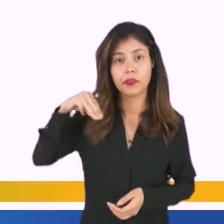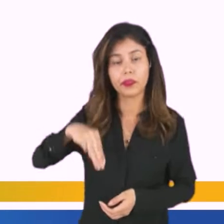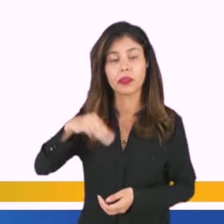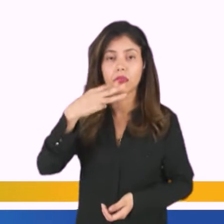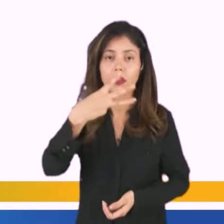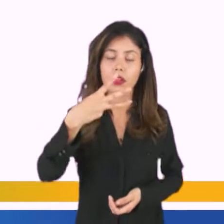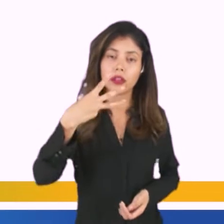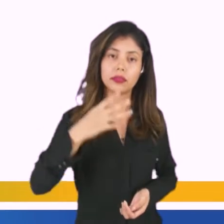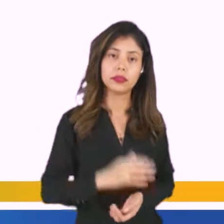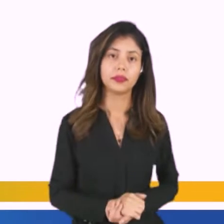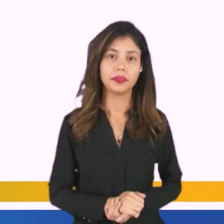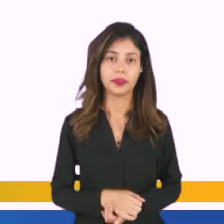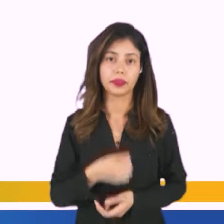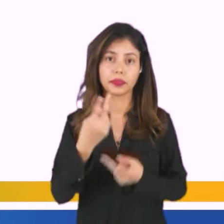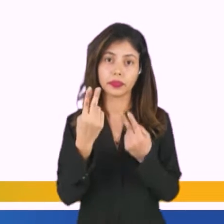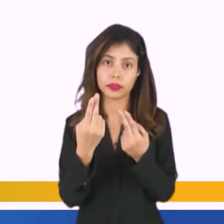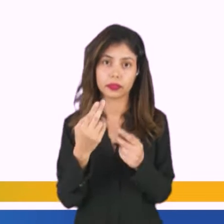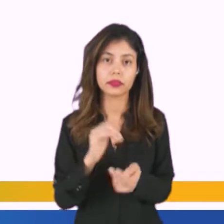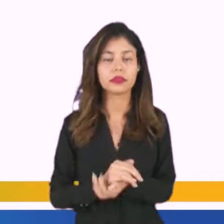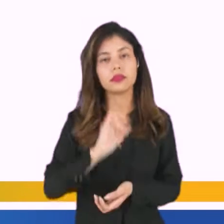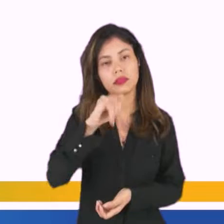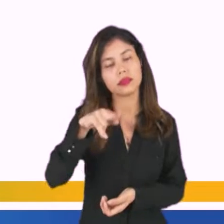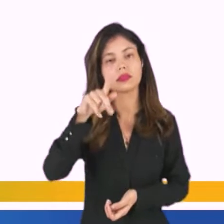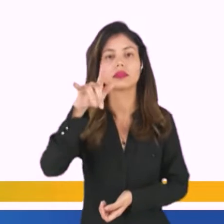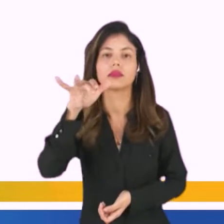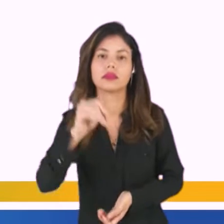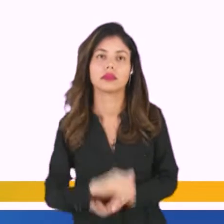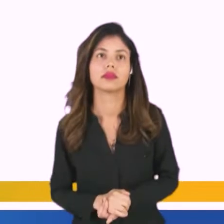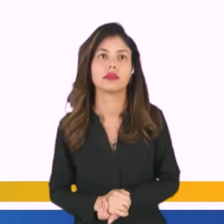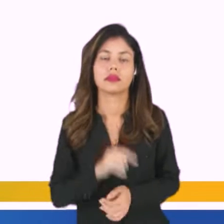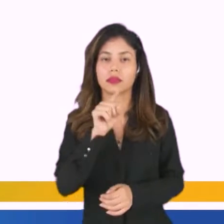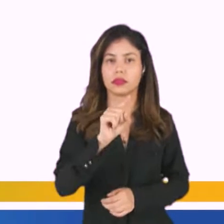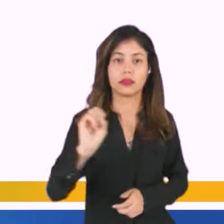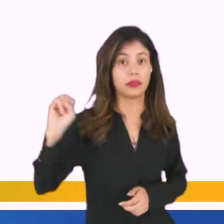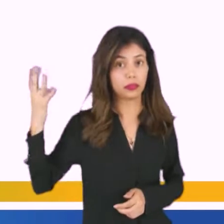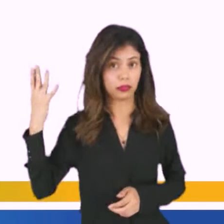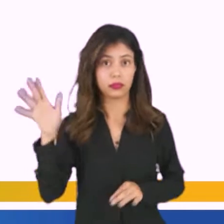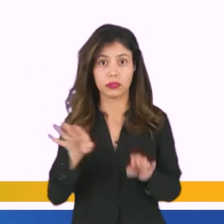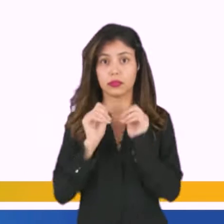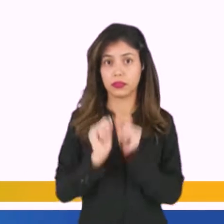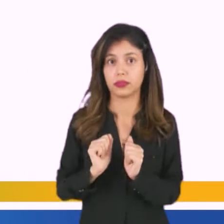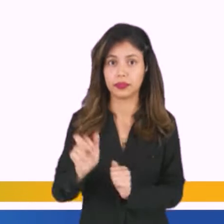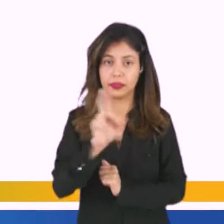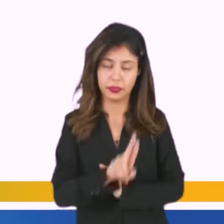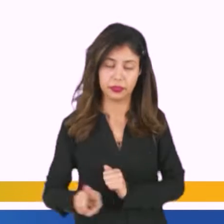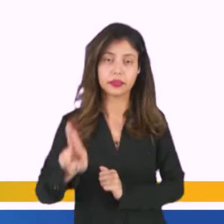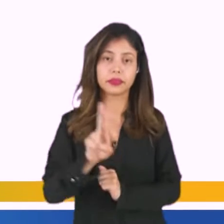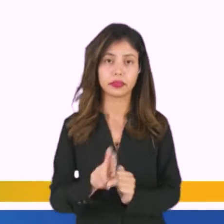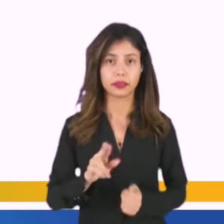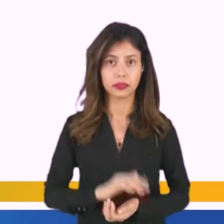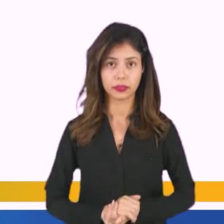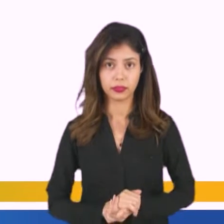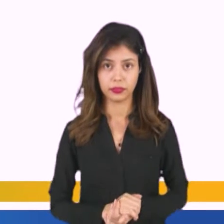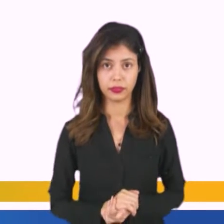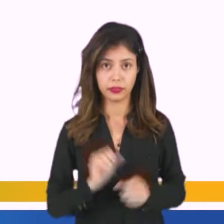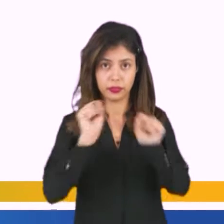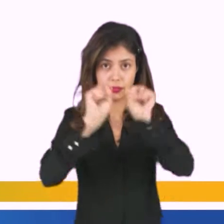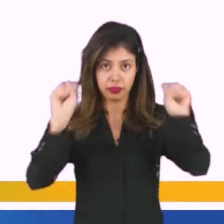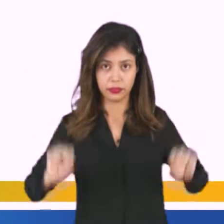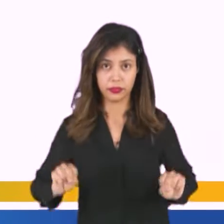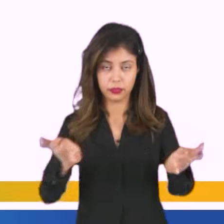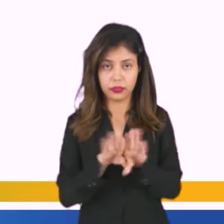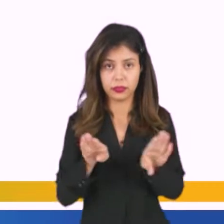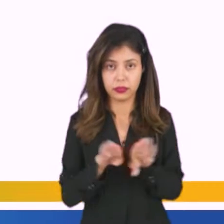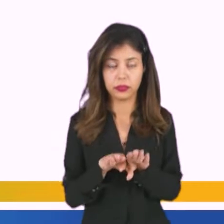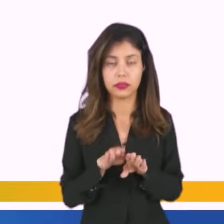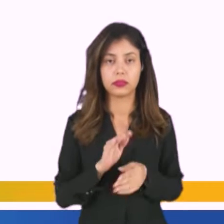m, que é 3 equações, é igual ao número de incógnitas. Então, nesse caso, nós podemos utilizar o sistema